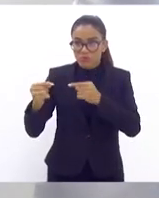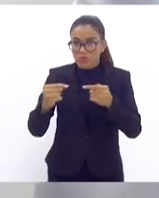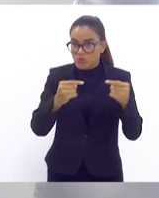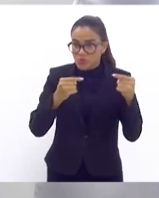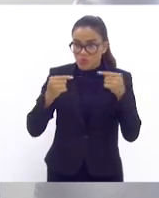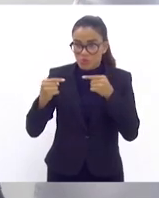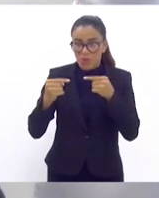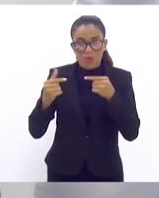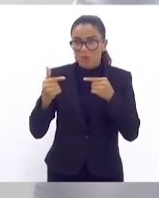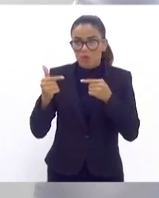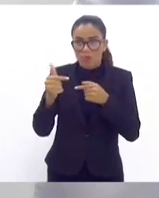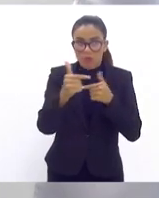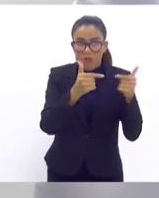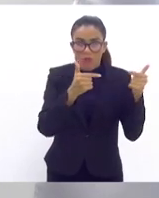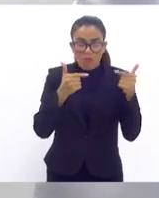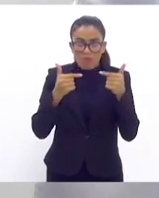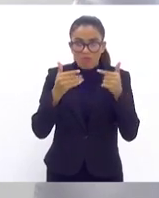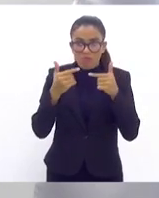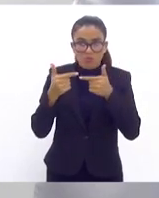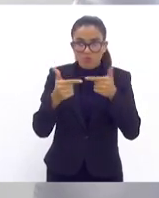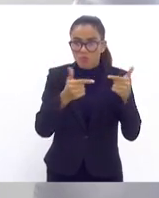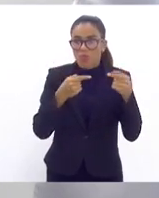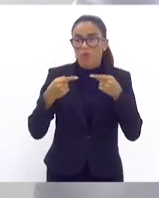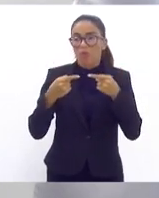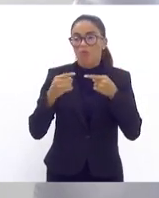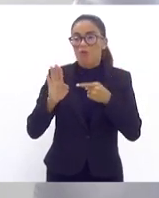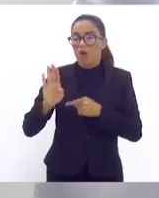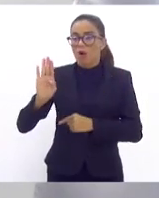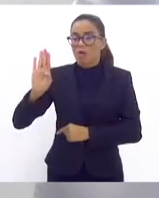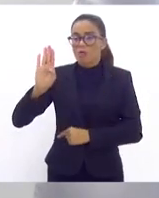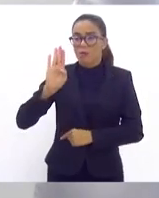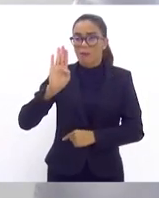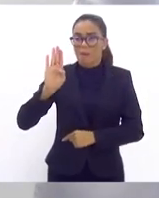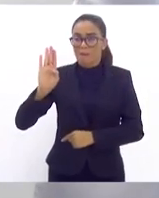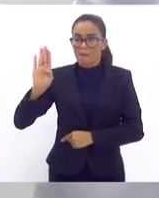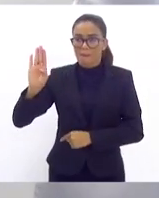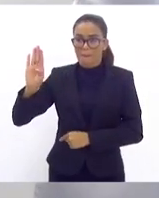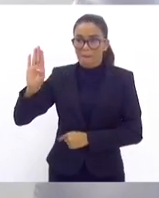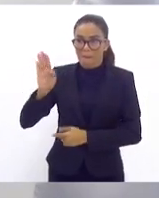não havendo quem queira discutir, em votação, os relatórios